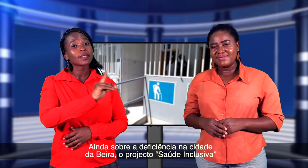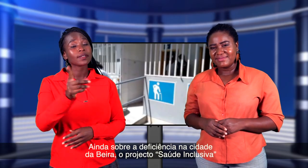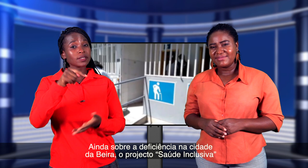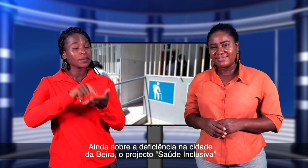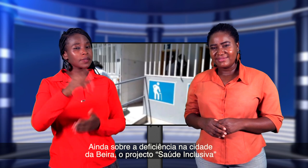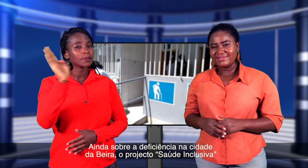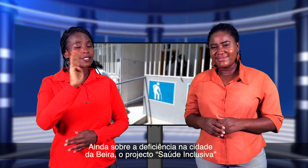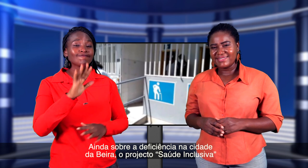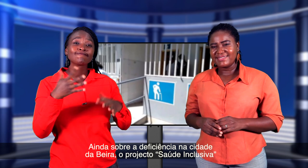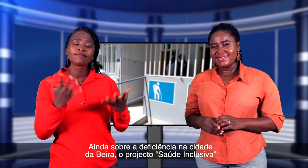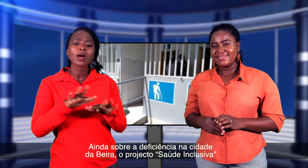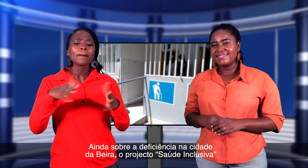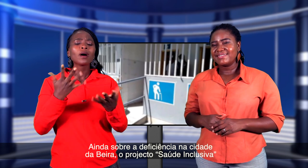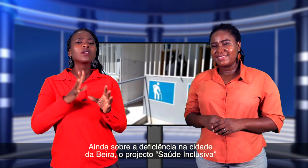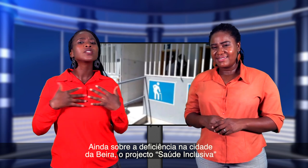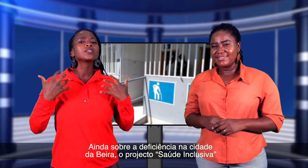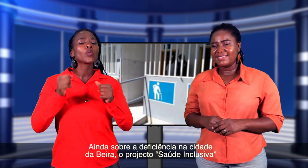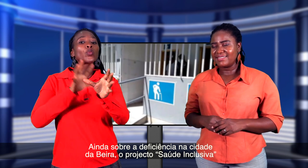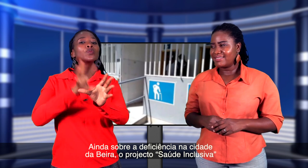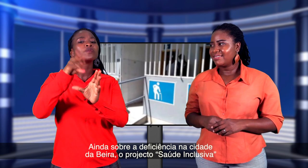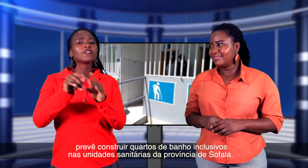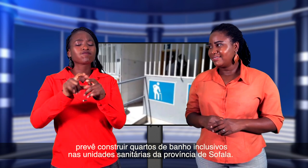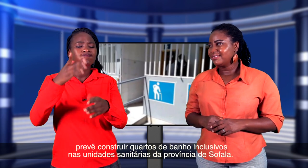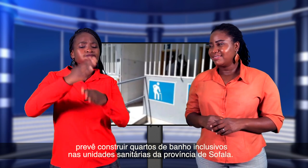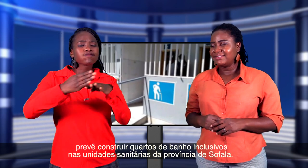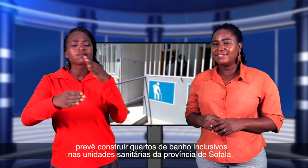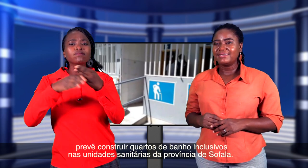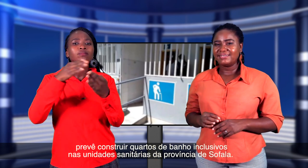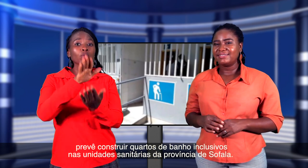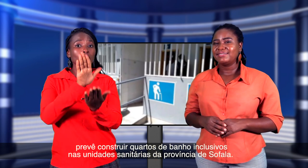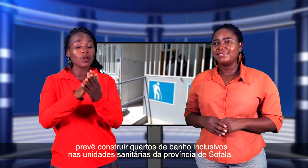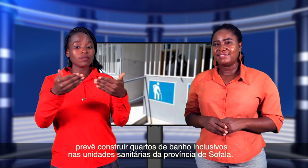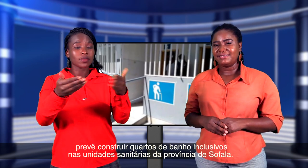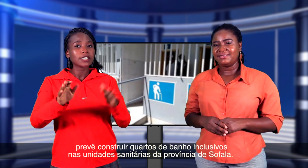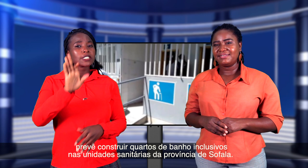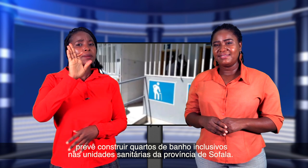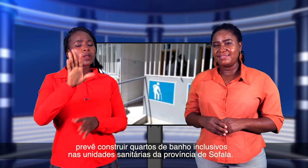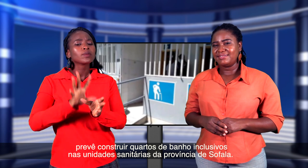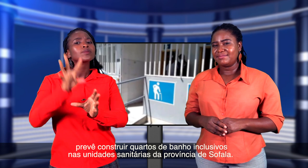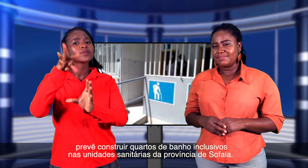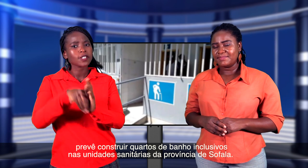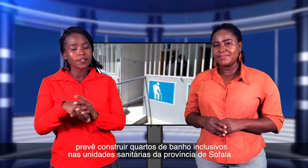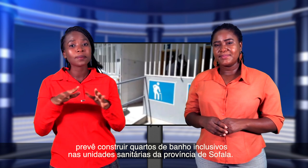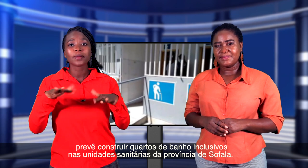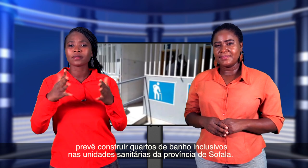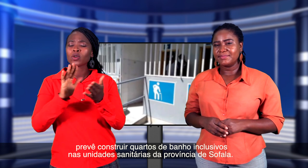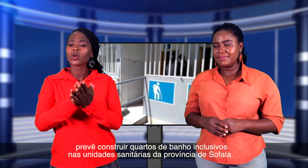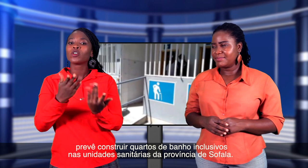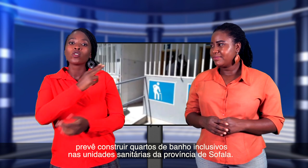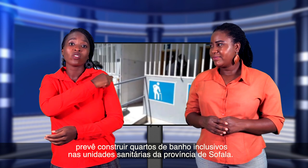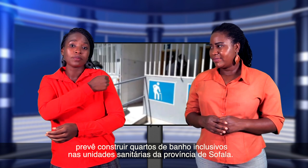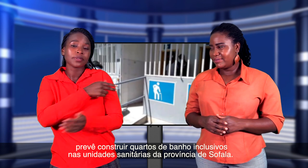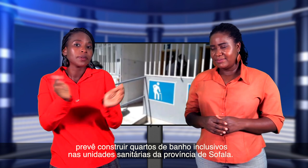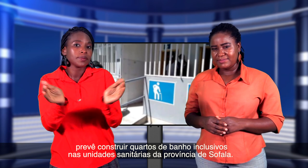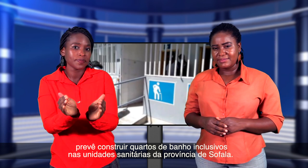Beira, o projeto Saúde Inclusiva prevê construir quartos de banho inclusivos nas